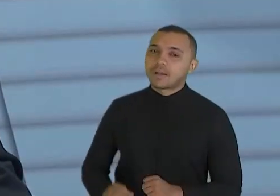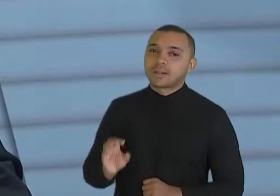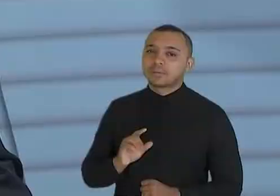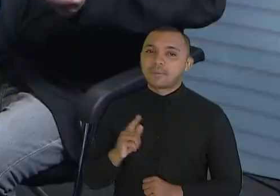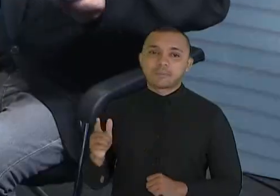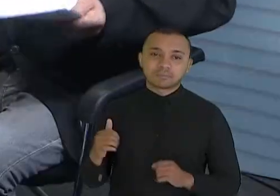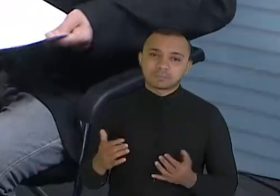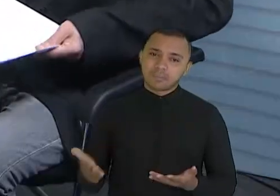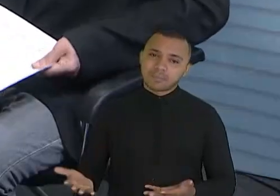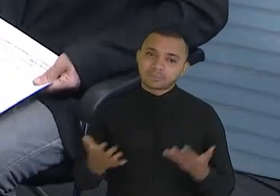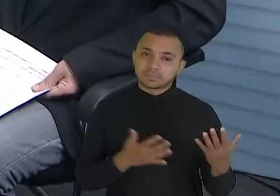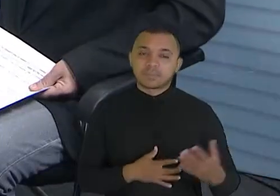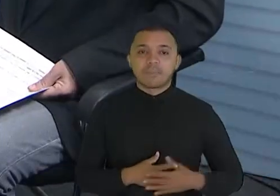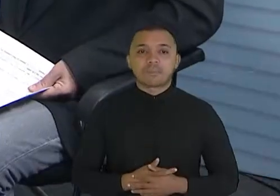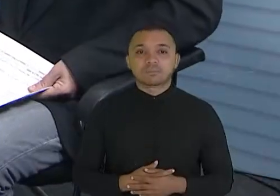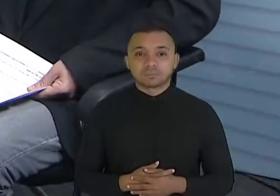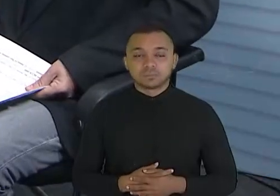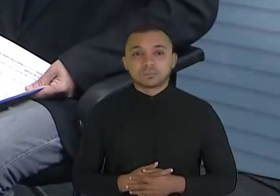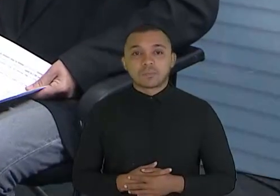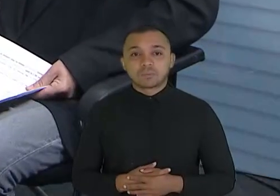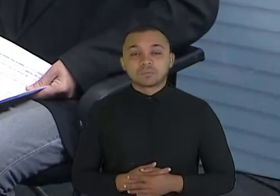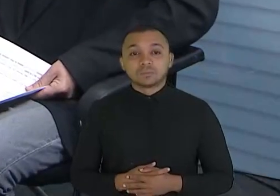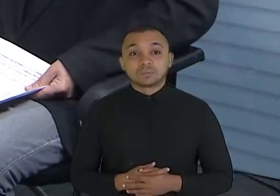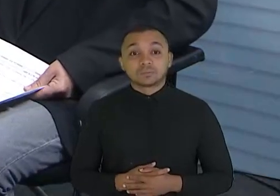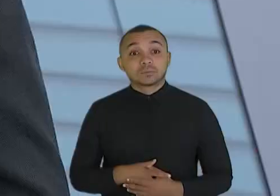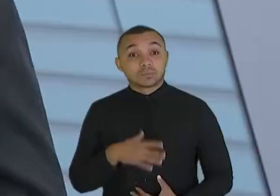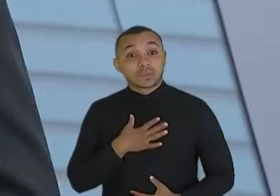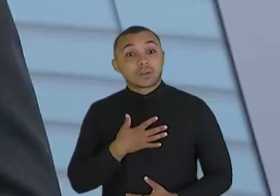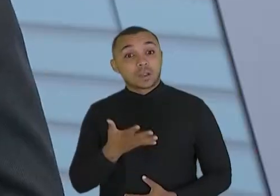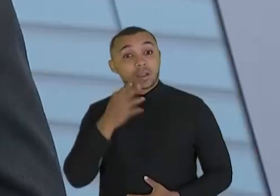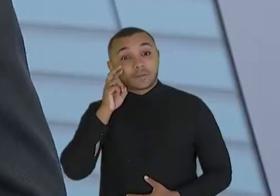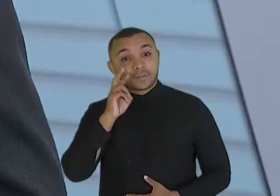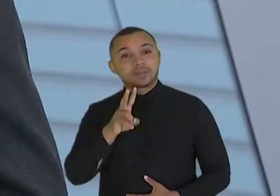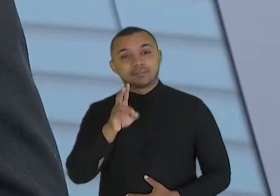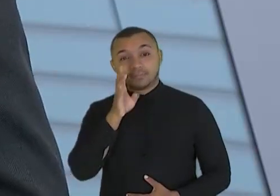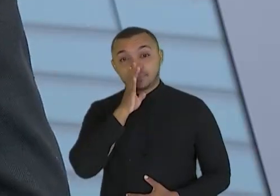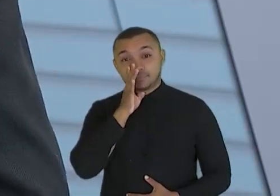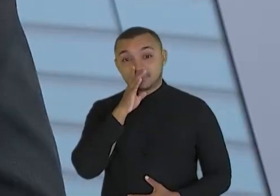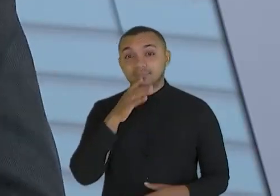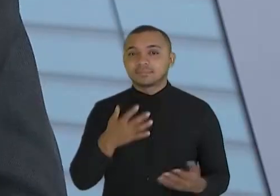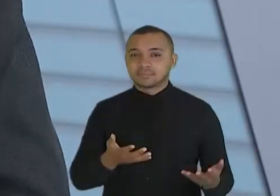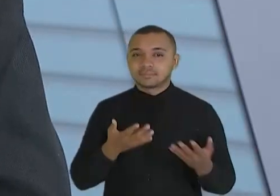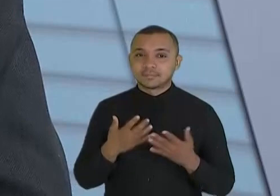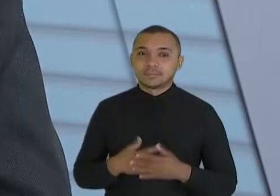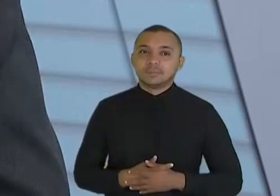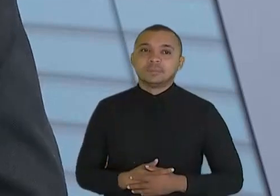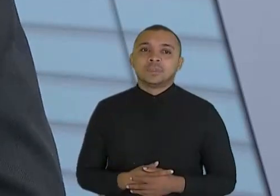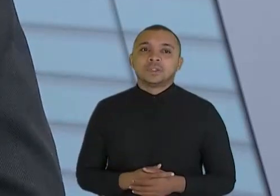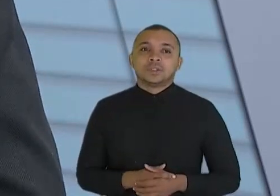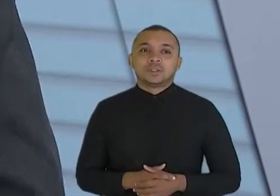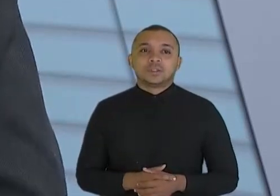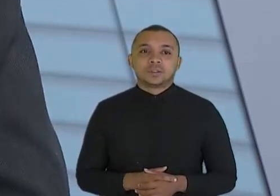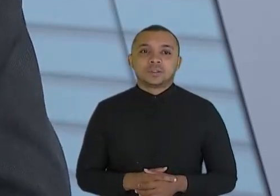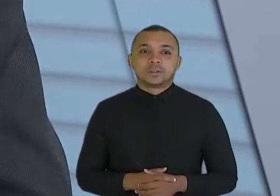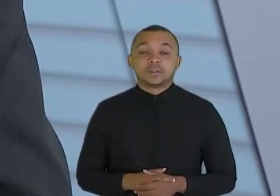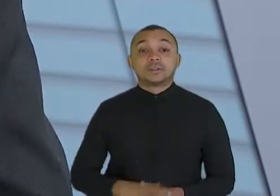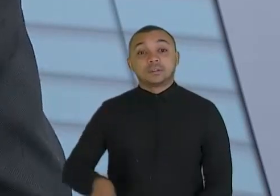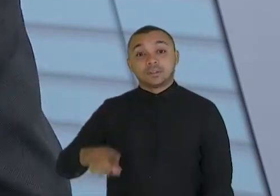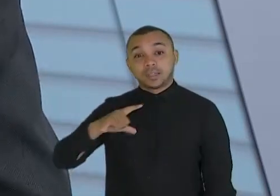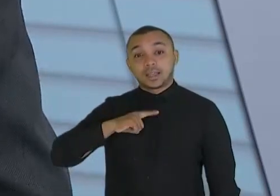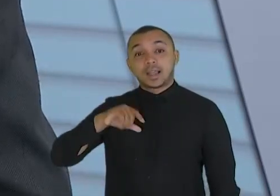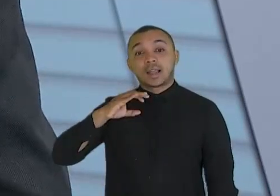qualquer palestra. Qualquer uma. E a exposição lá do... Eu quero ver esse carcará lá da Unifor. Está vendo aí, ô Sepp? Tem um carcará lá na